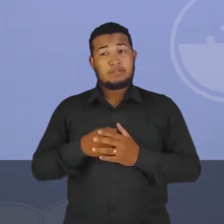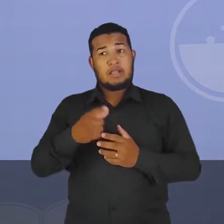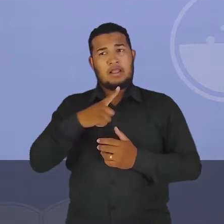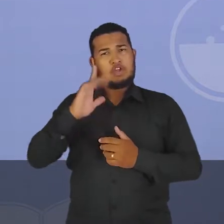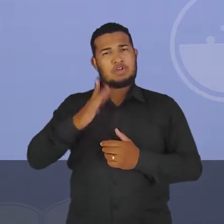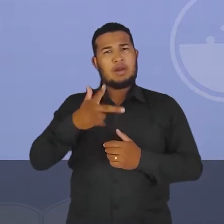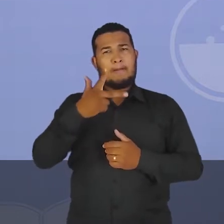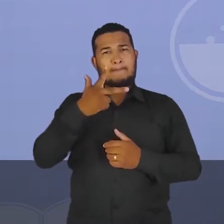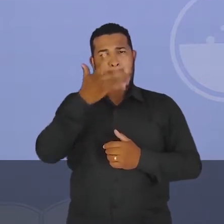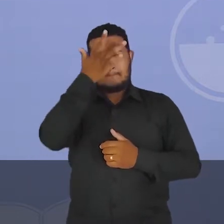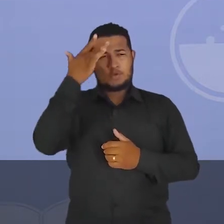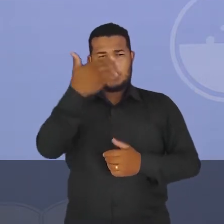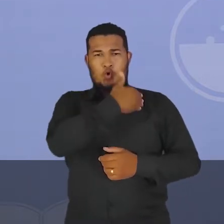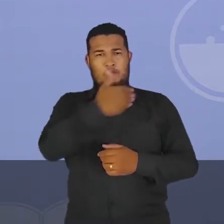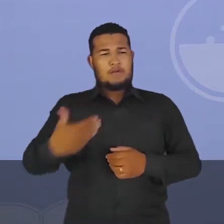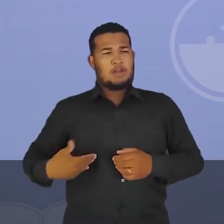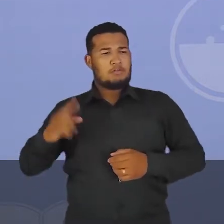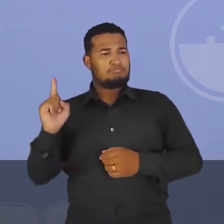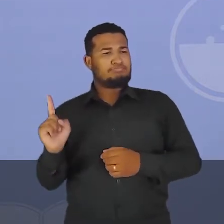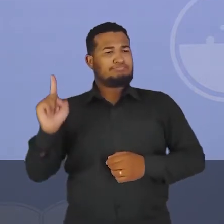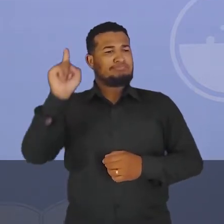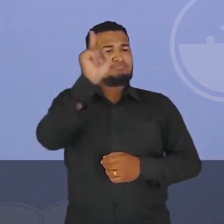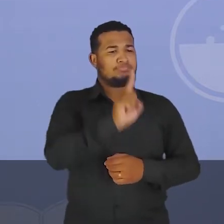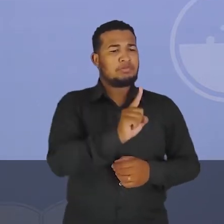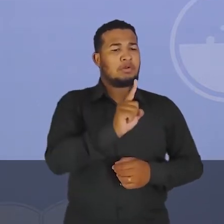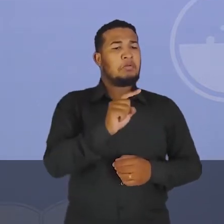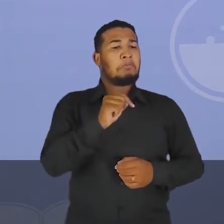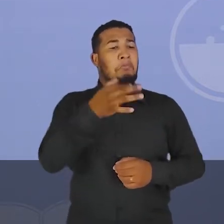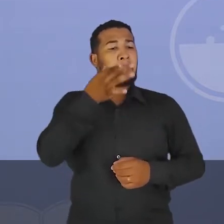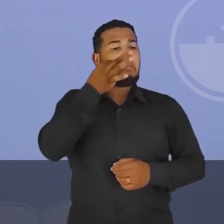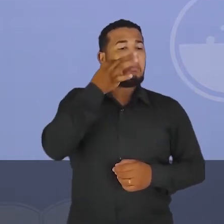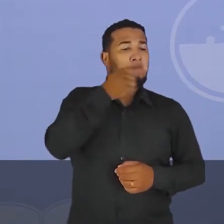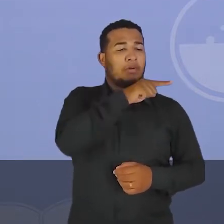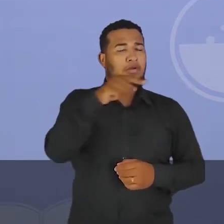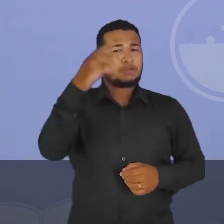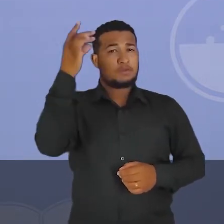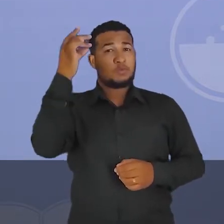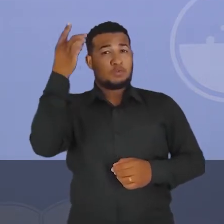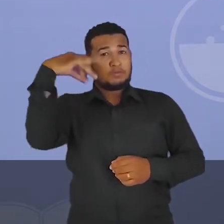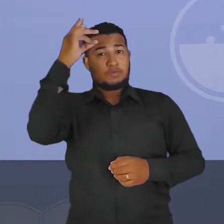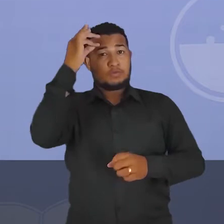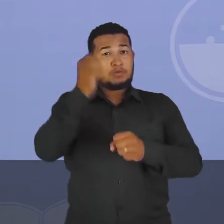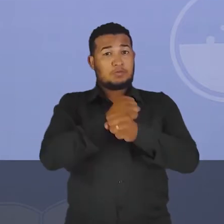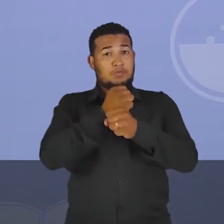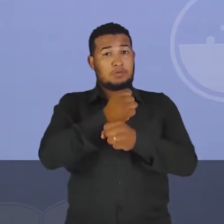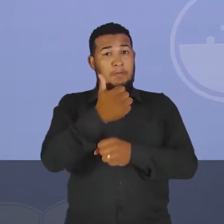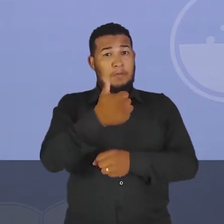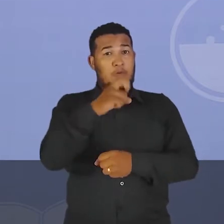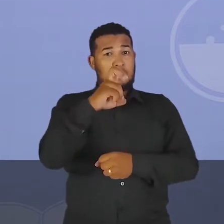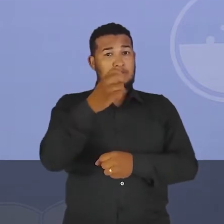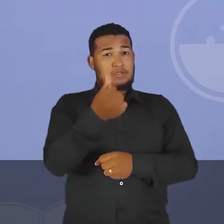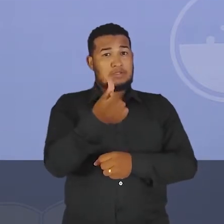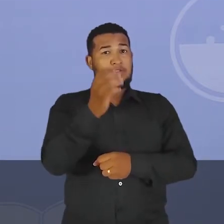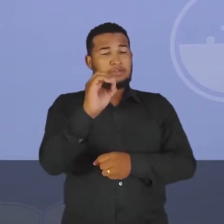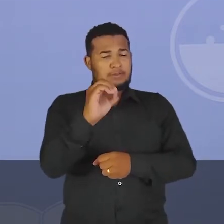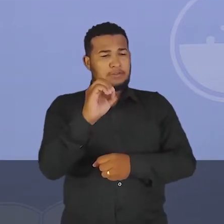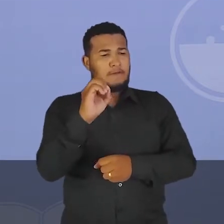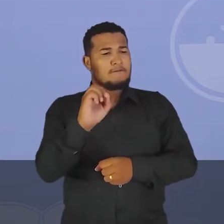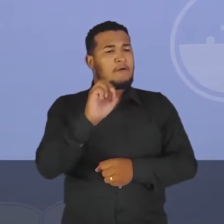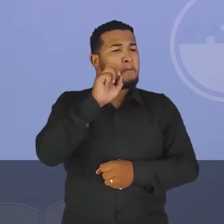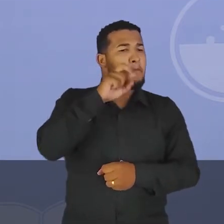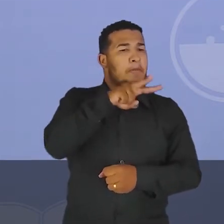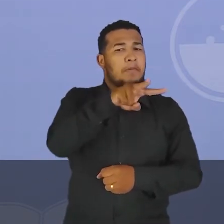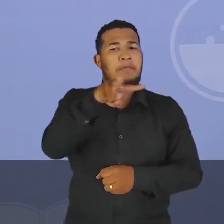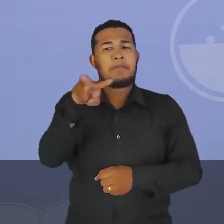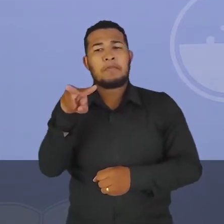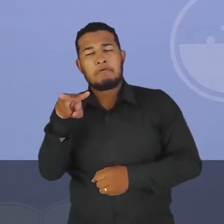governador-geral, ele vai fazer o quê? Vai visitar o Espírito Santo, ele vai vir, né, em 1560, ele vai ouvir os